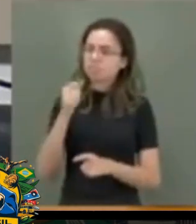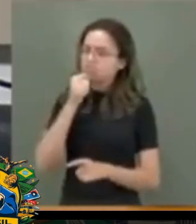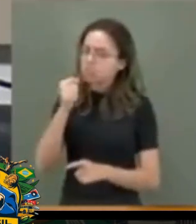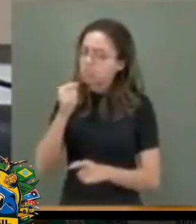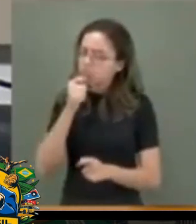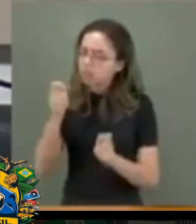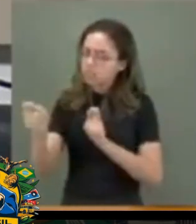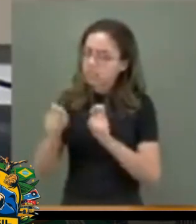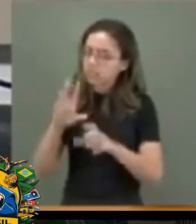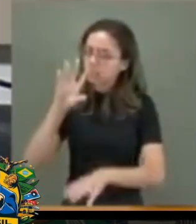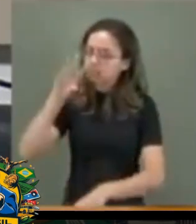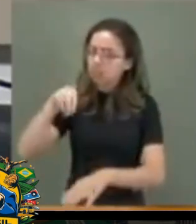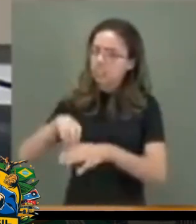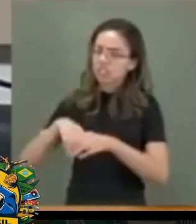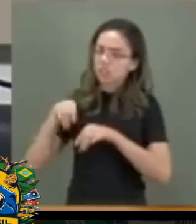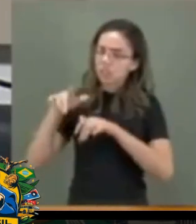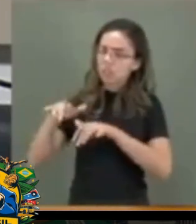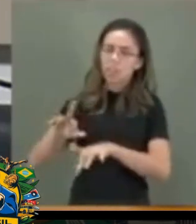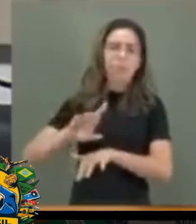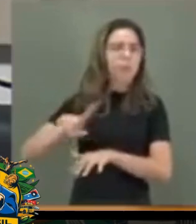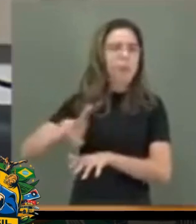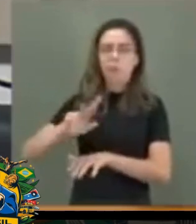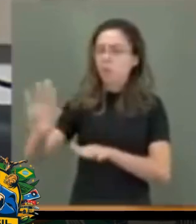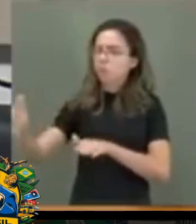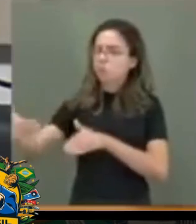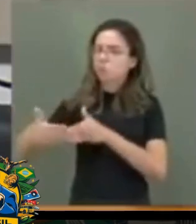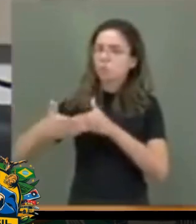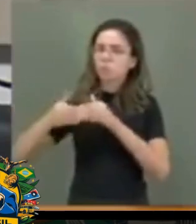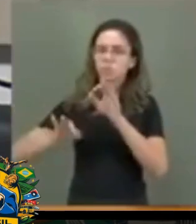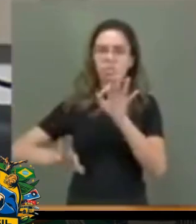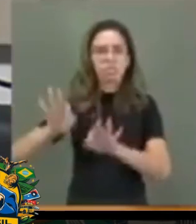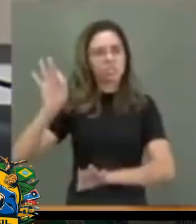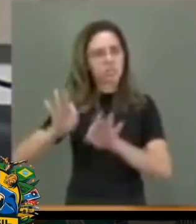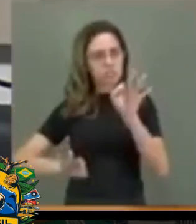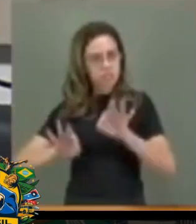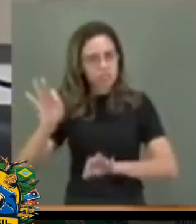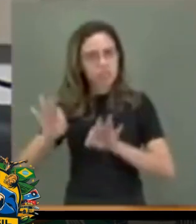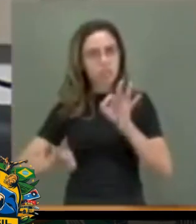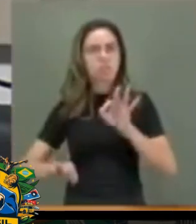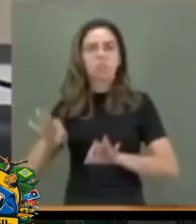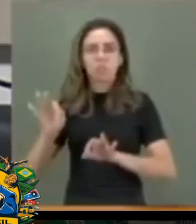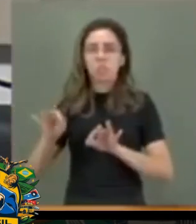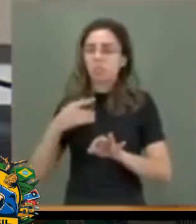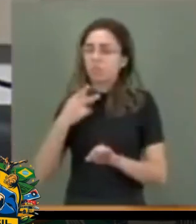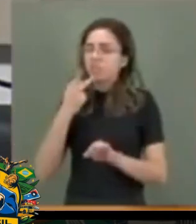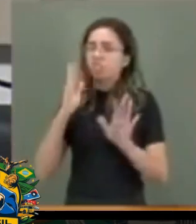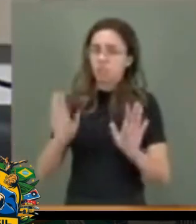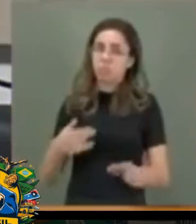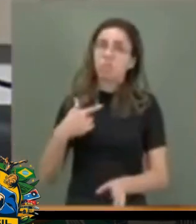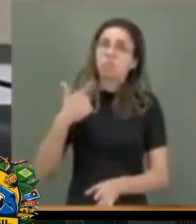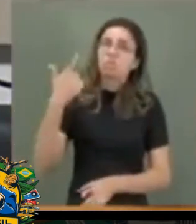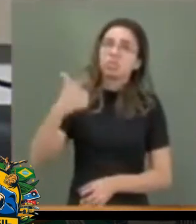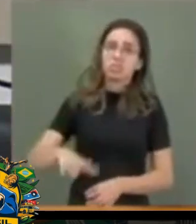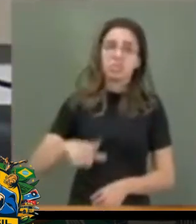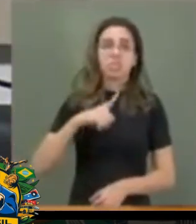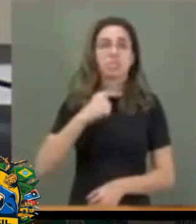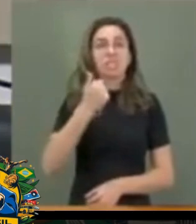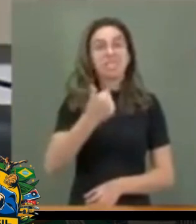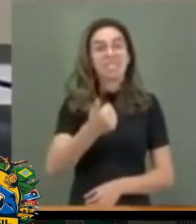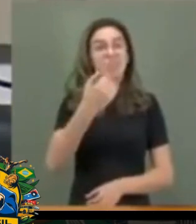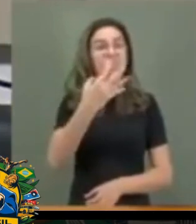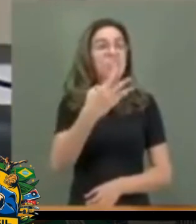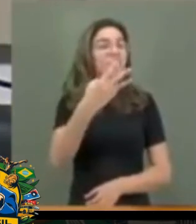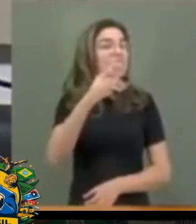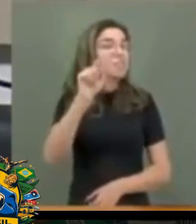é uma restrição judicial, mas que caberia uma entrevista. Esse número até eu já falei, mas eu repito aqui para o senhor. São 143 mil pessoas